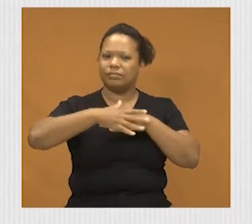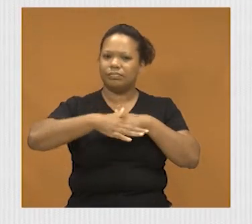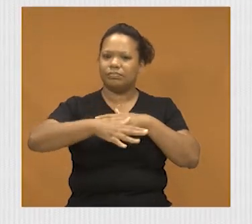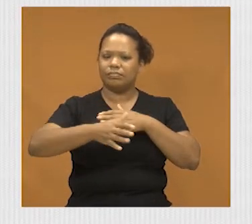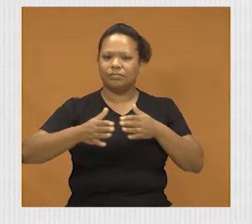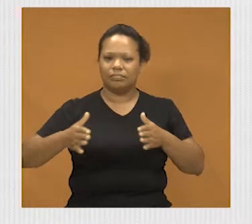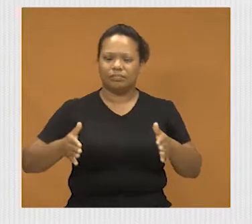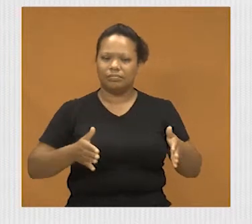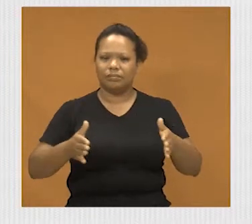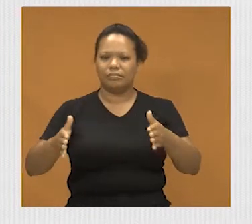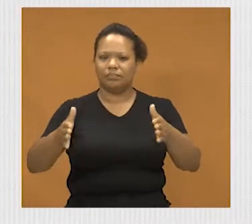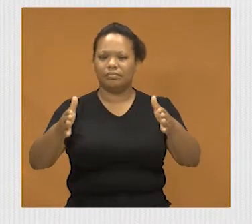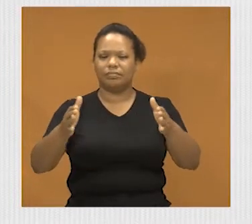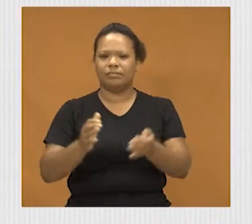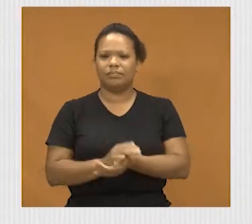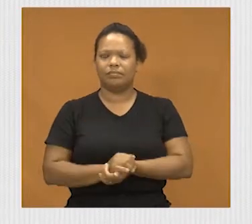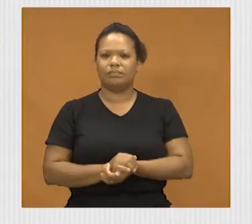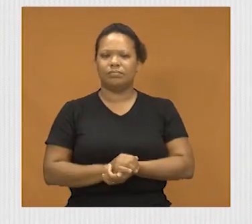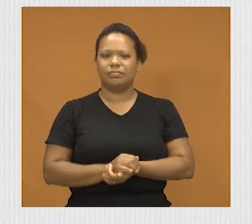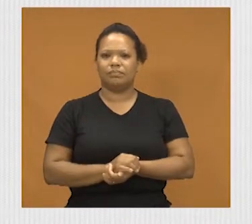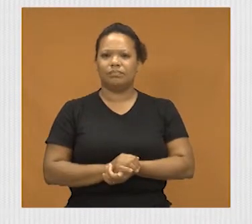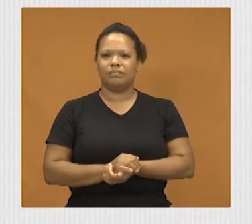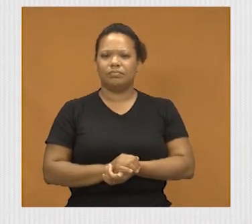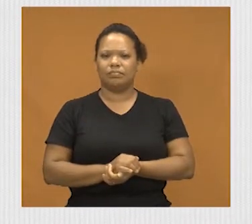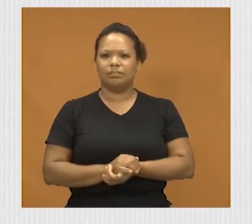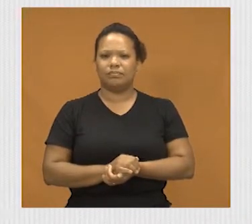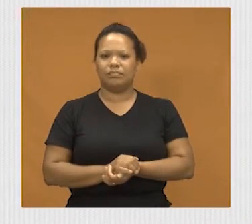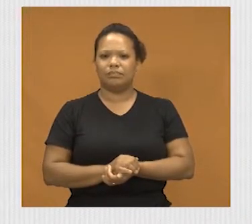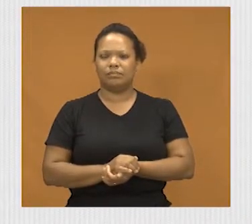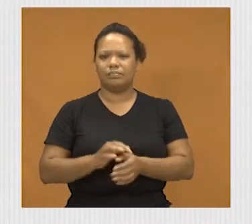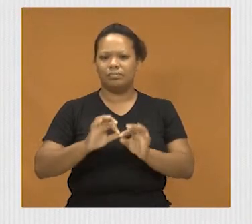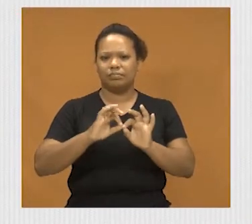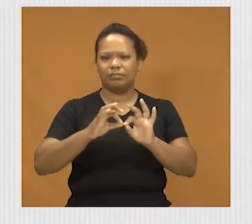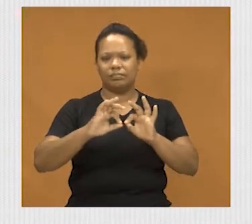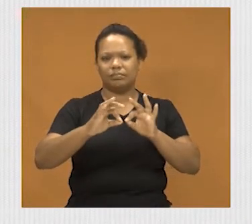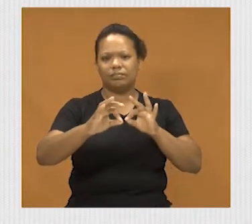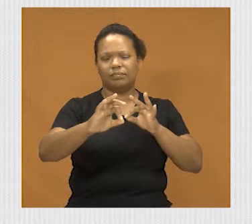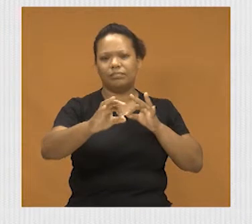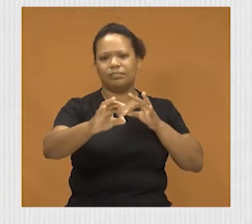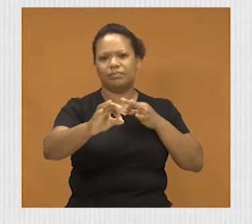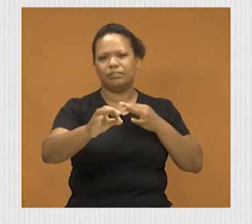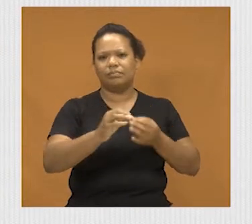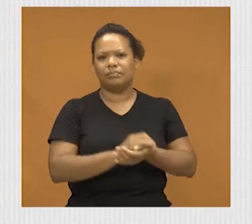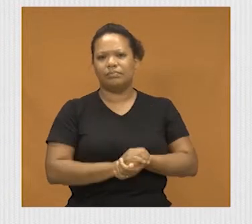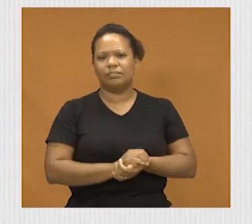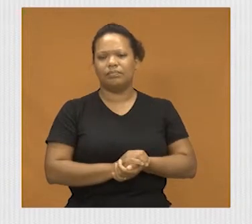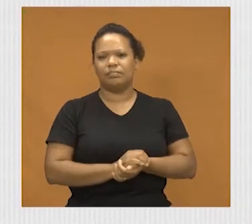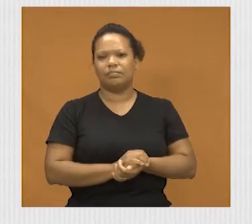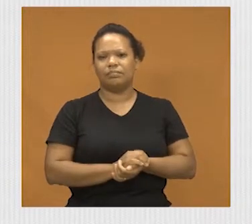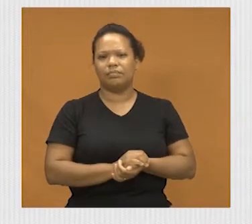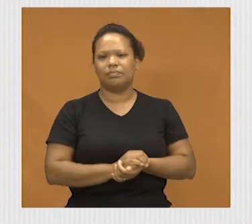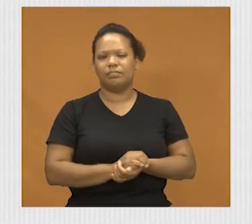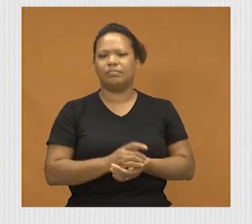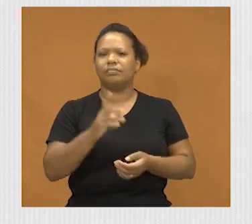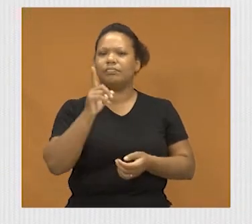numa estrada onde tem uma declividade, quanto mais longa for essa estrada, maior vai ser a